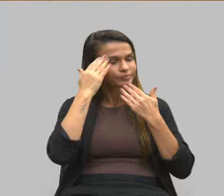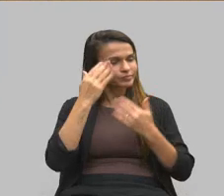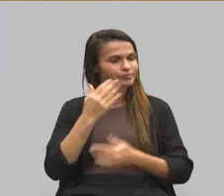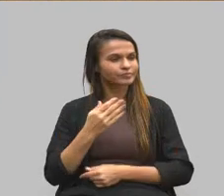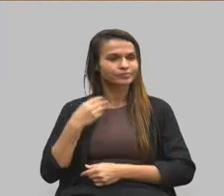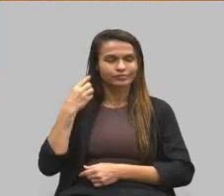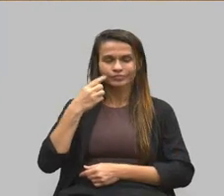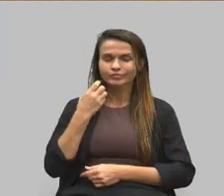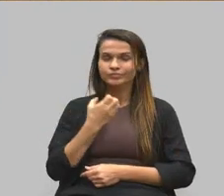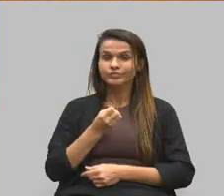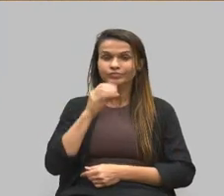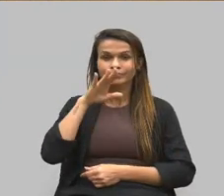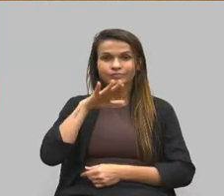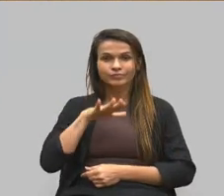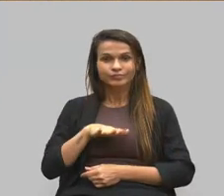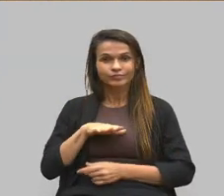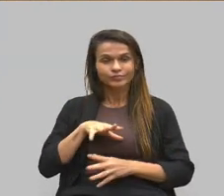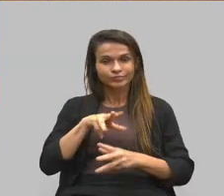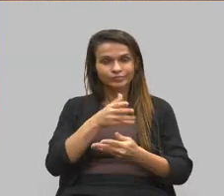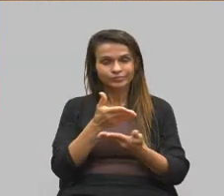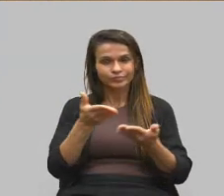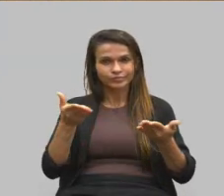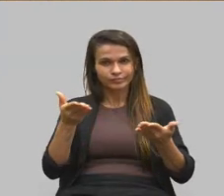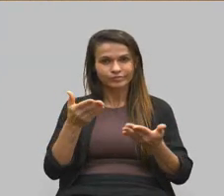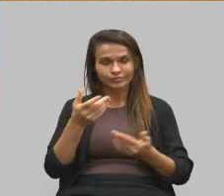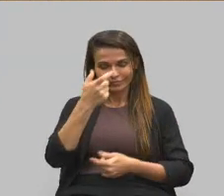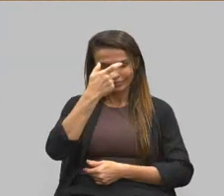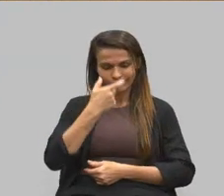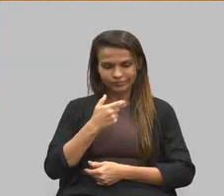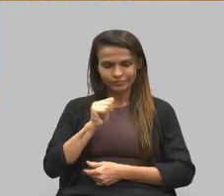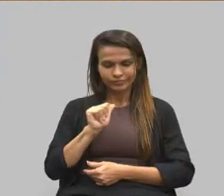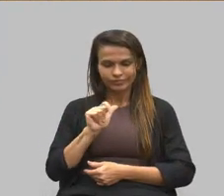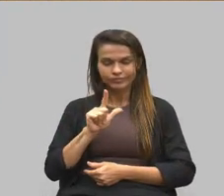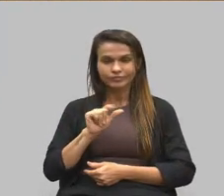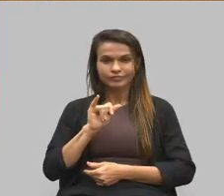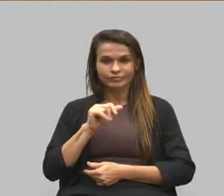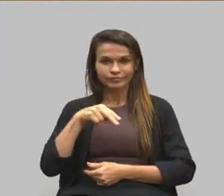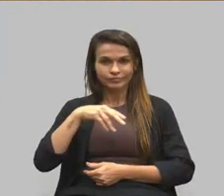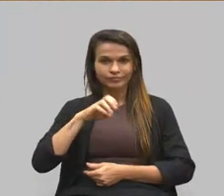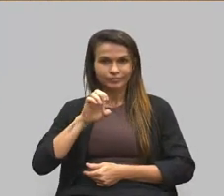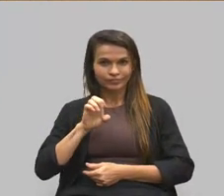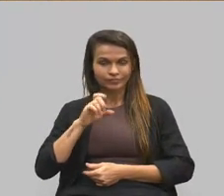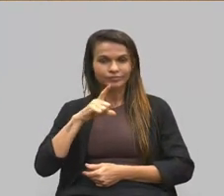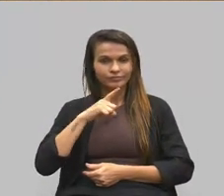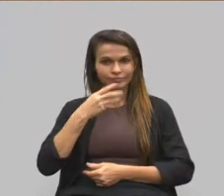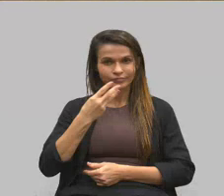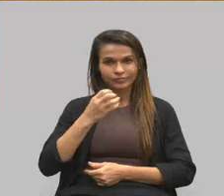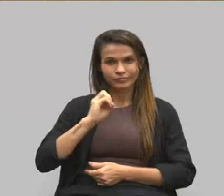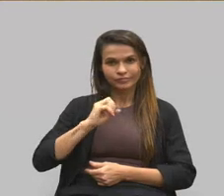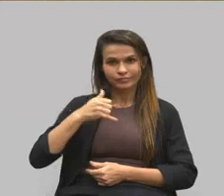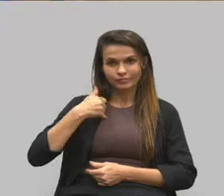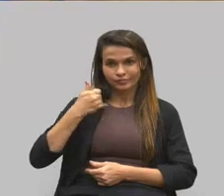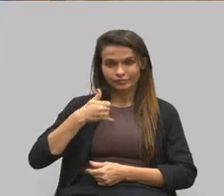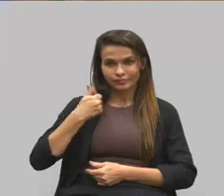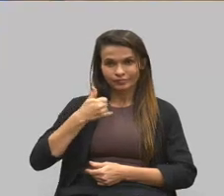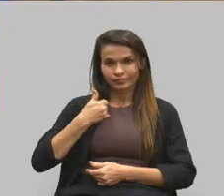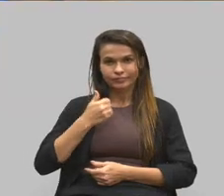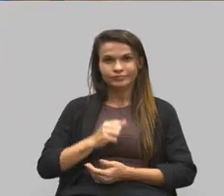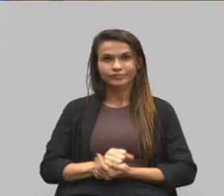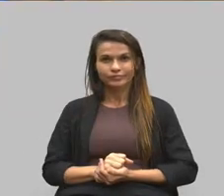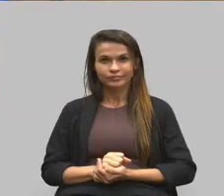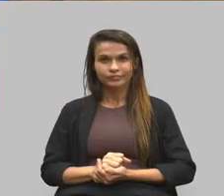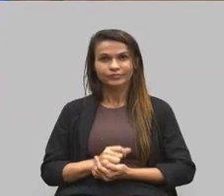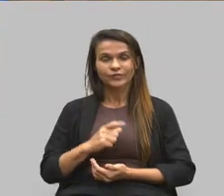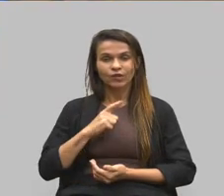tarde senhoras e senhores eu sou Alene Castro eu tenho 30 anos e eu tenho a atrofia